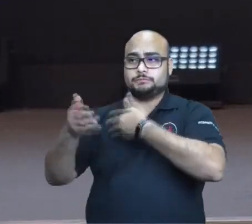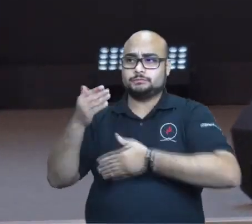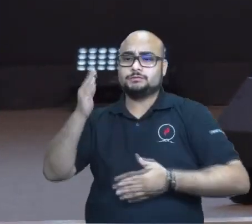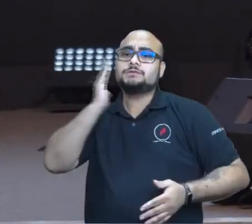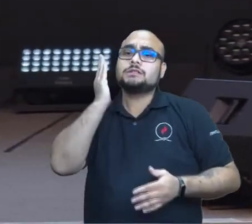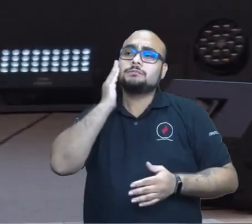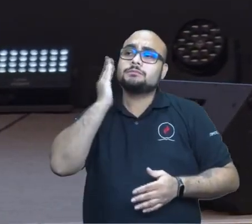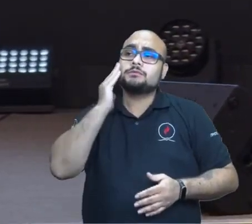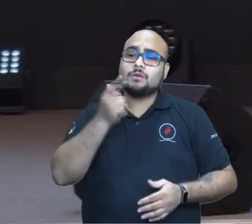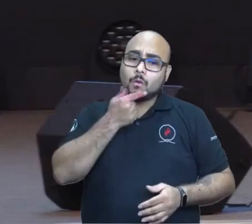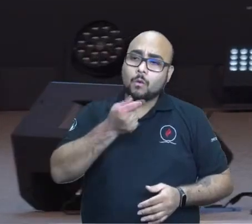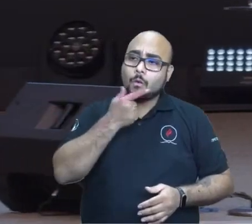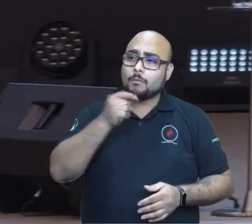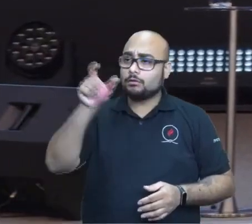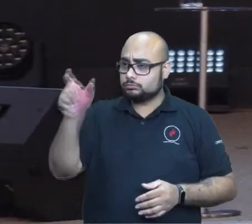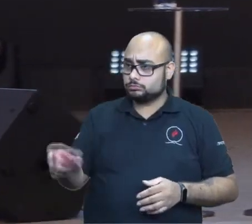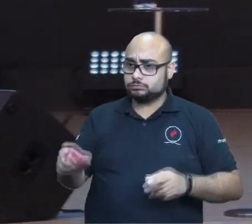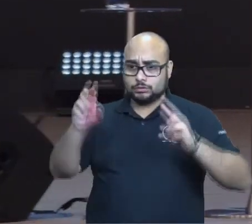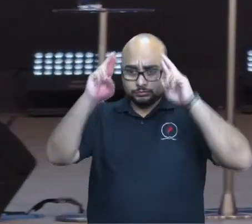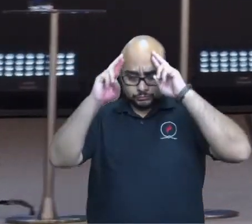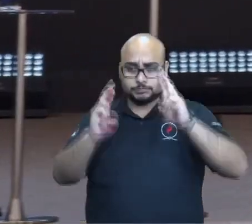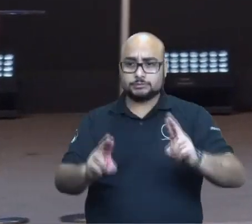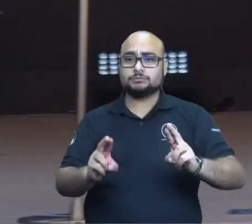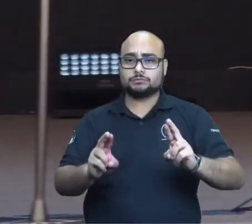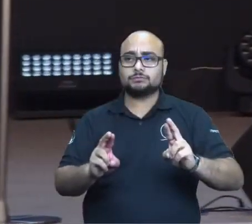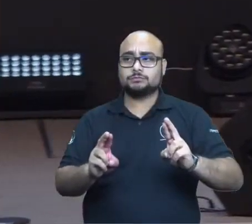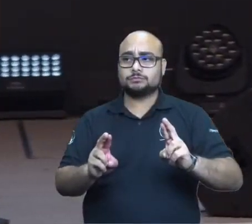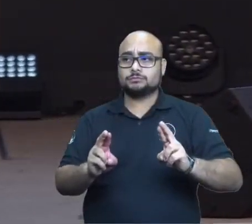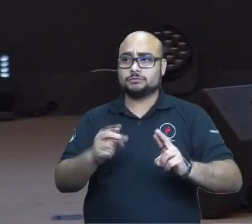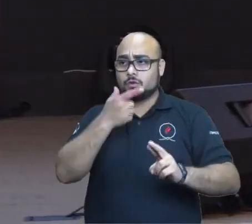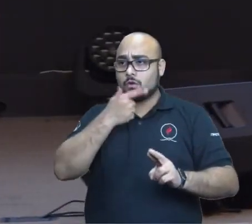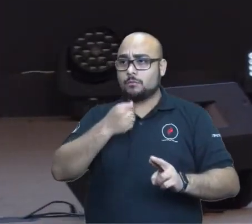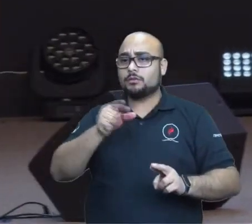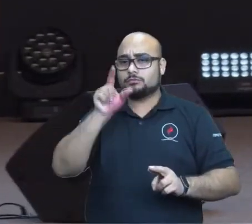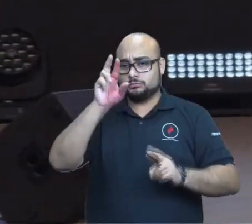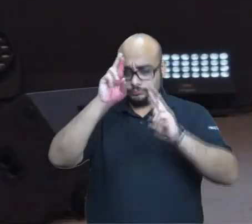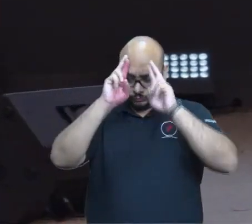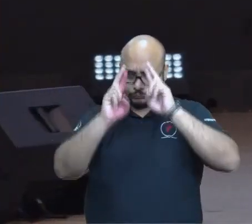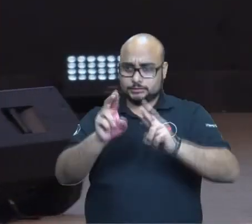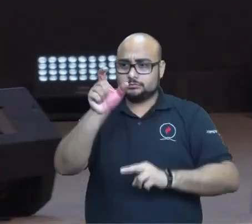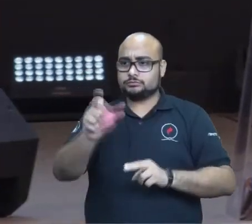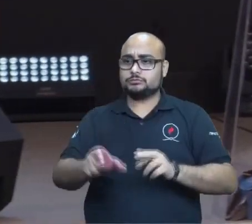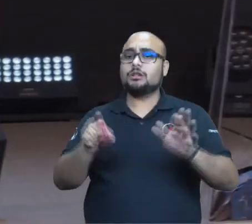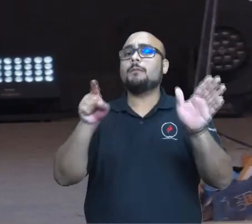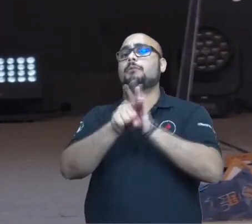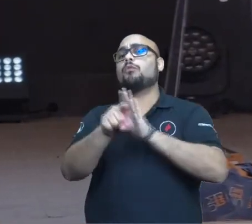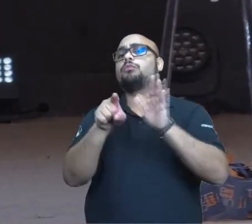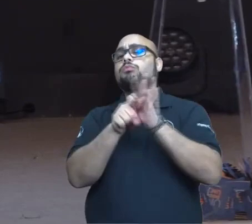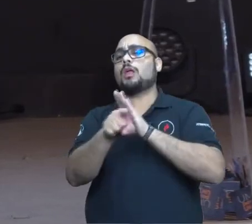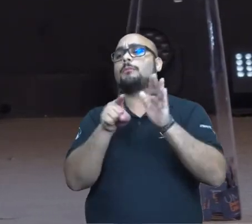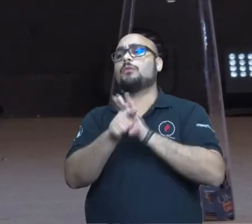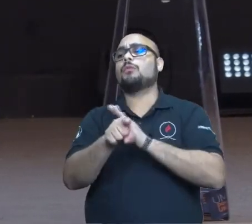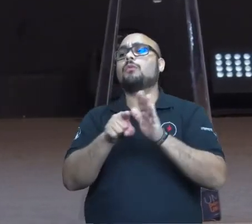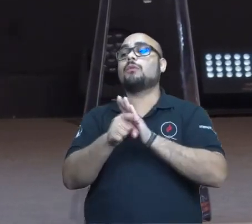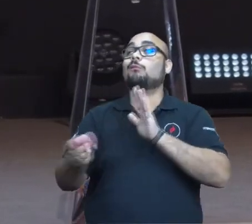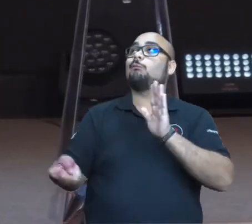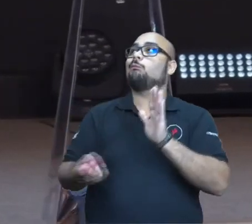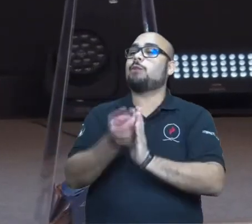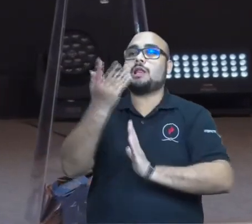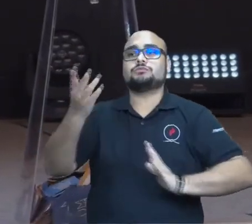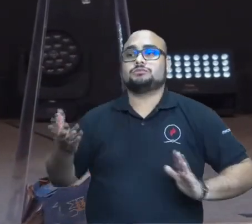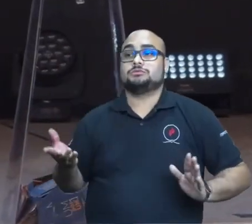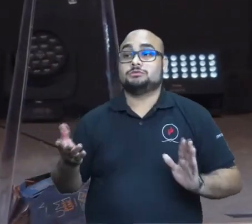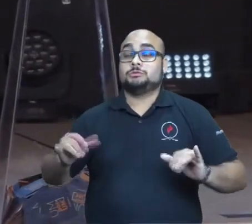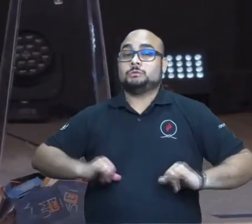respeita aqueles homens de Deus cuja autoridade você respeita Pergunte para eles quantos Machados quantos